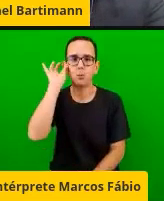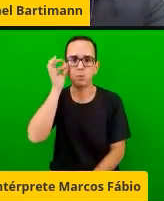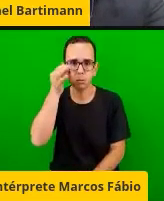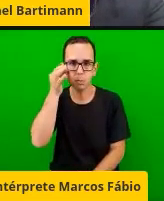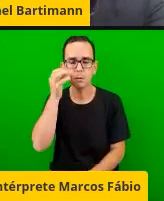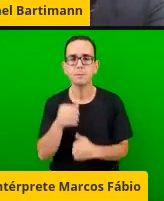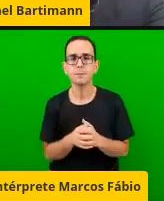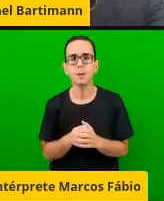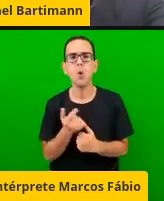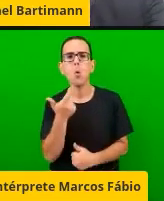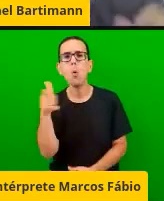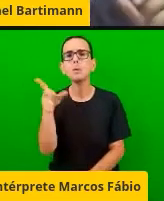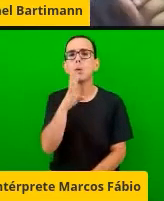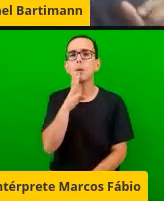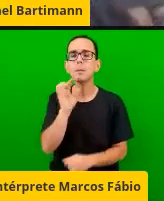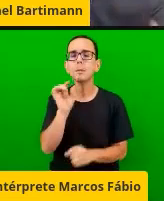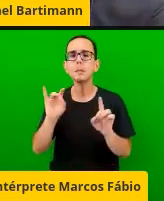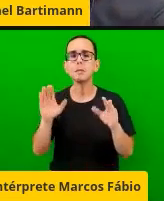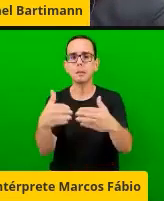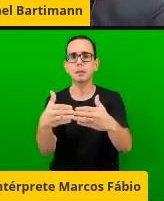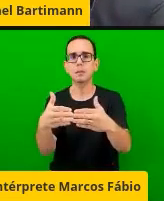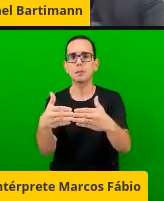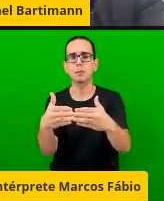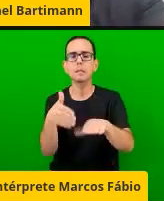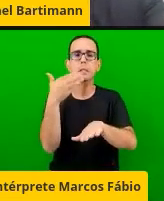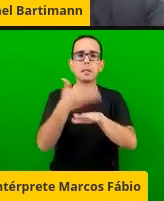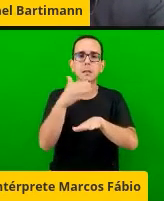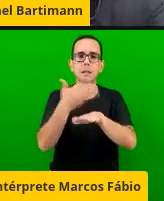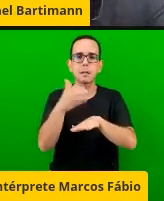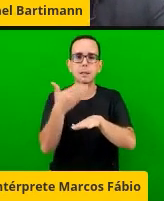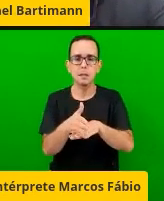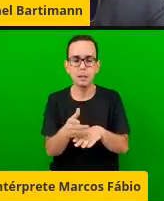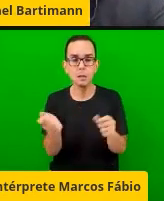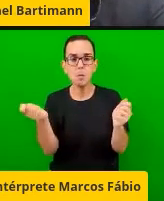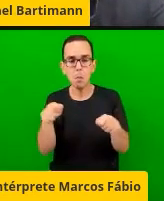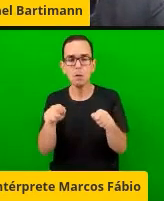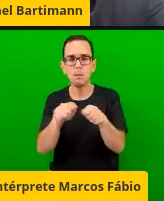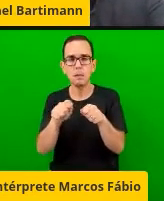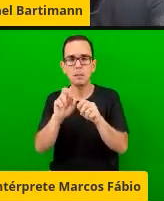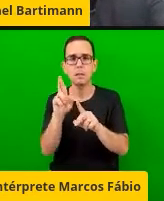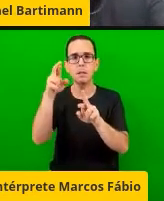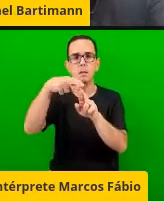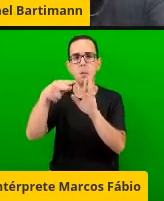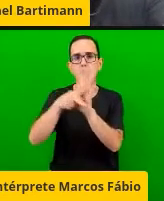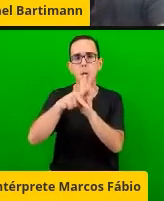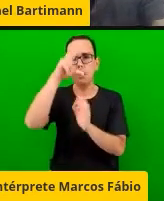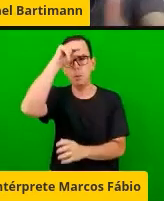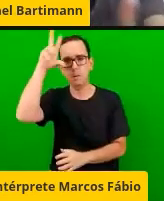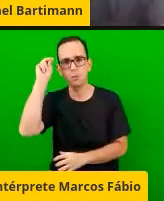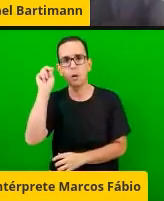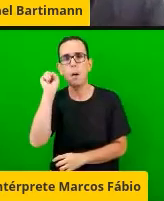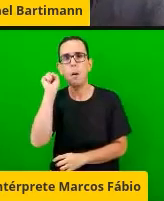que os conhecimentos específicos e as habilidades que fazem parte do referencial da REME podem ser abordados